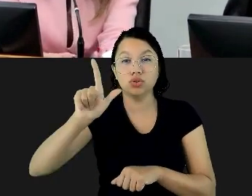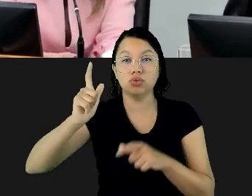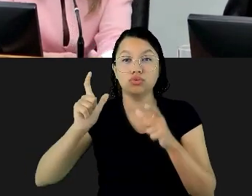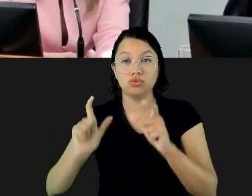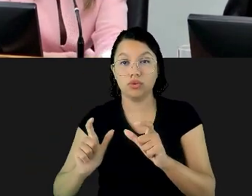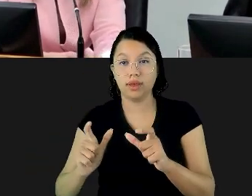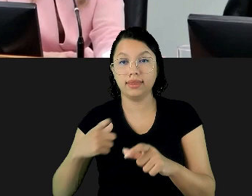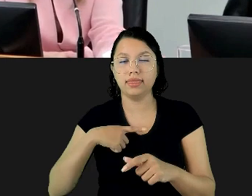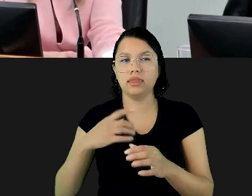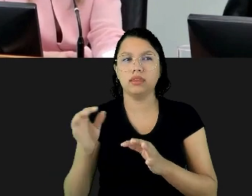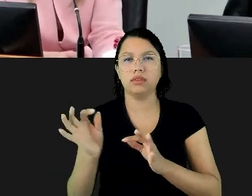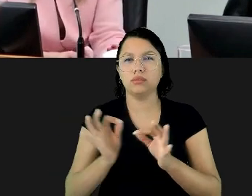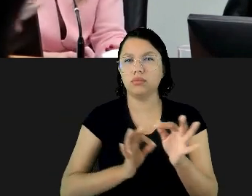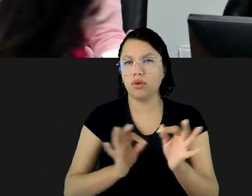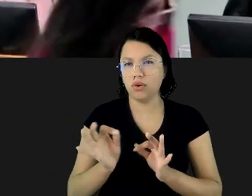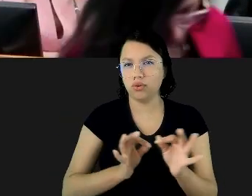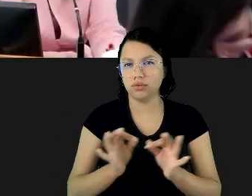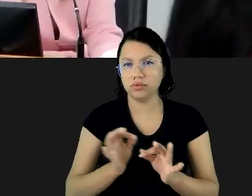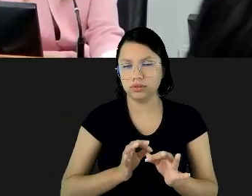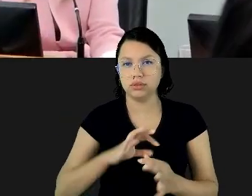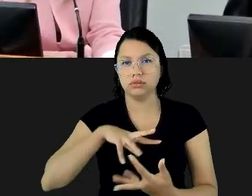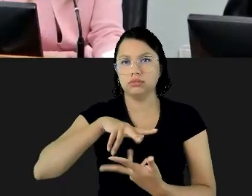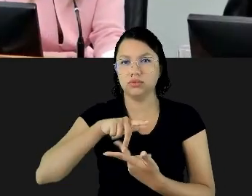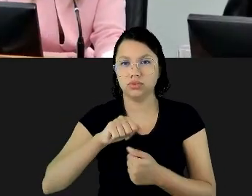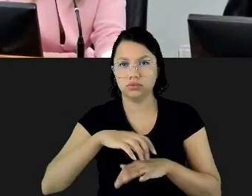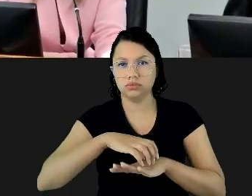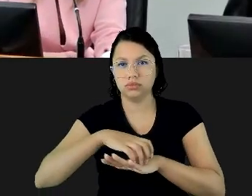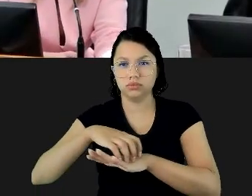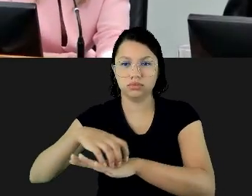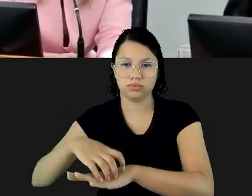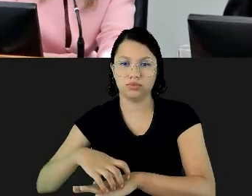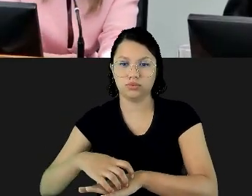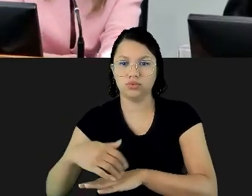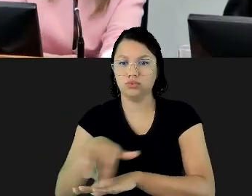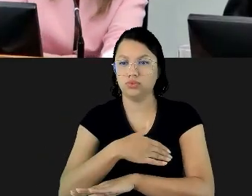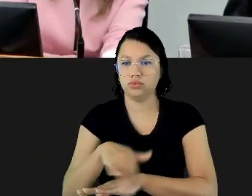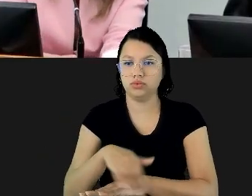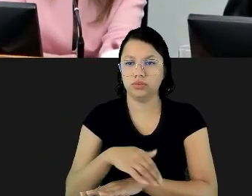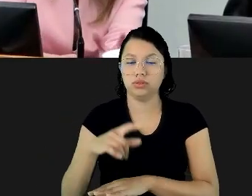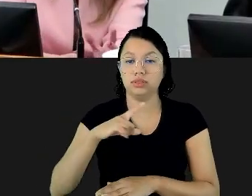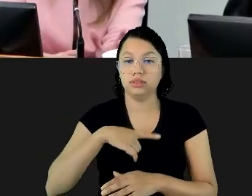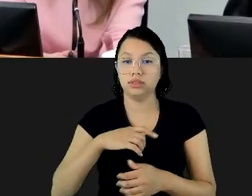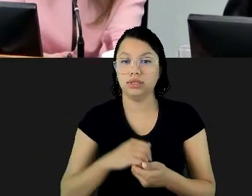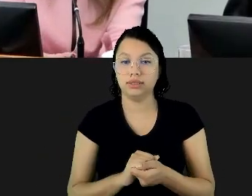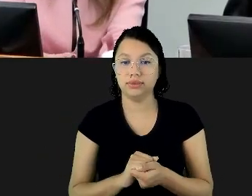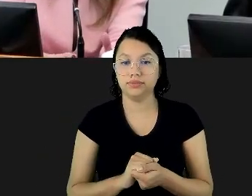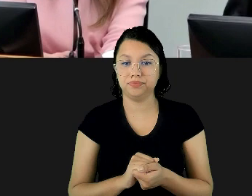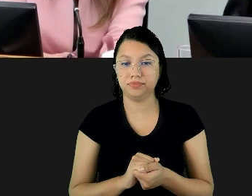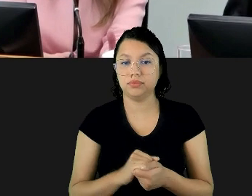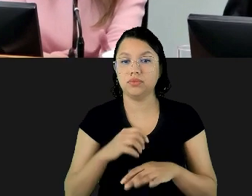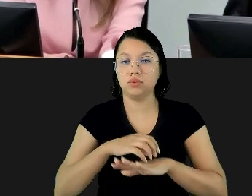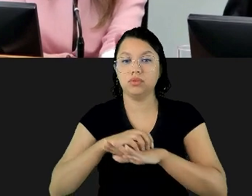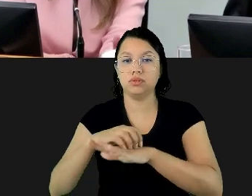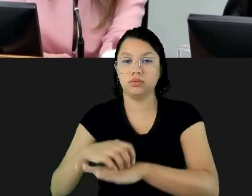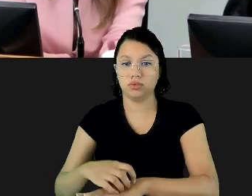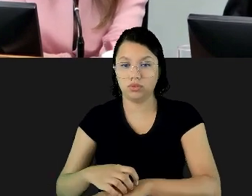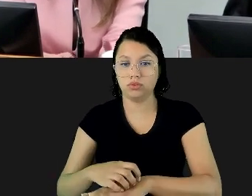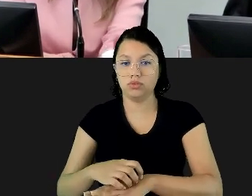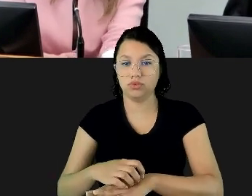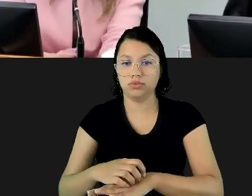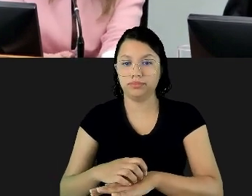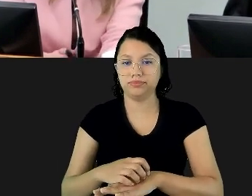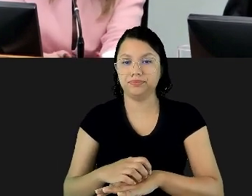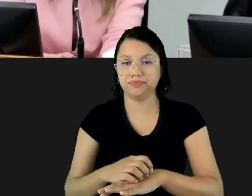Transporte Rodoviário, IRU, e tem o TIR, que é o Transporte Internacional Rodoviário. Ele é um sistema de transporte único, global,